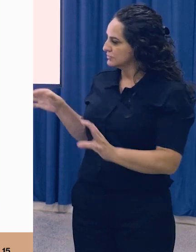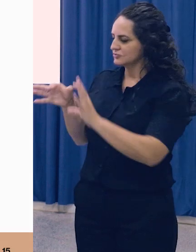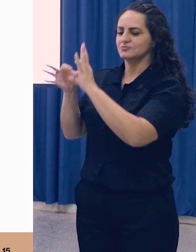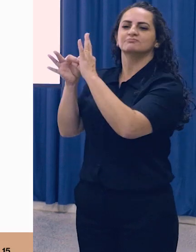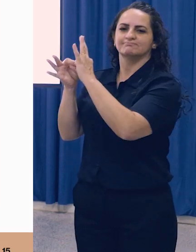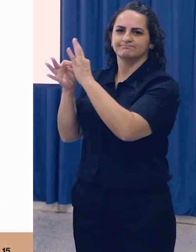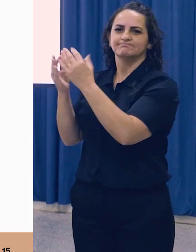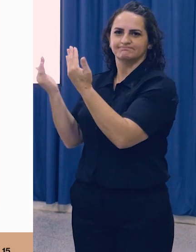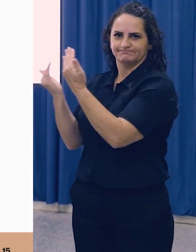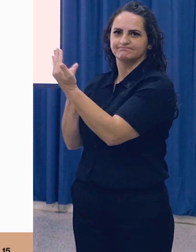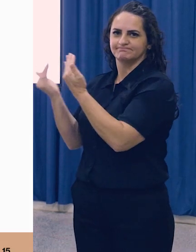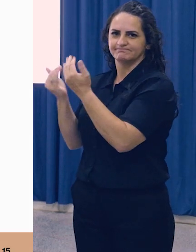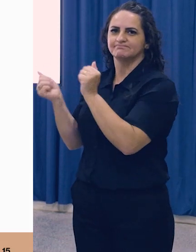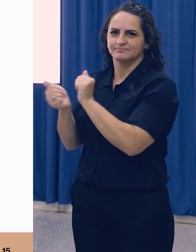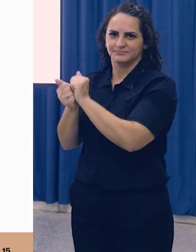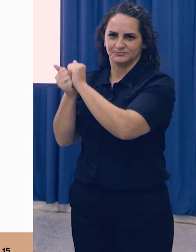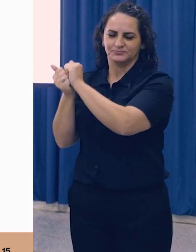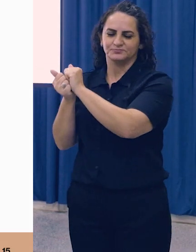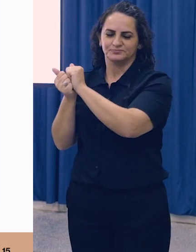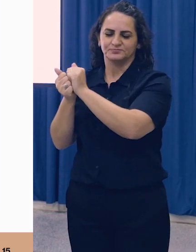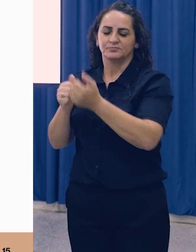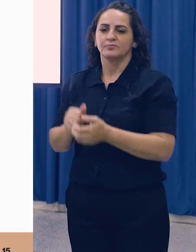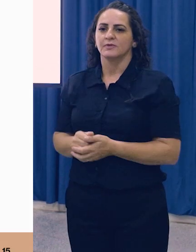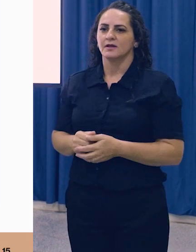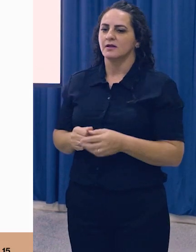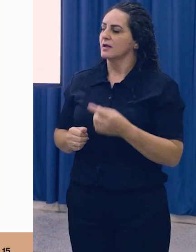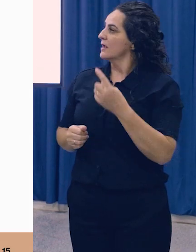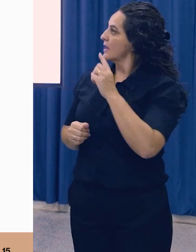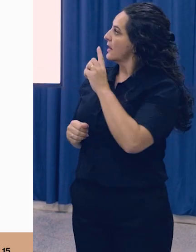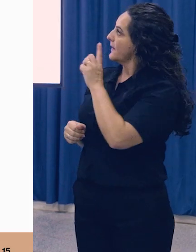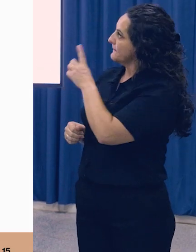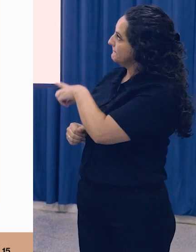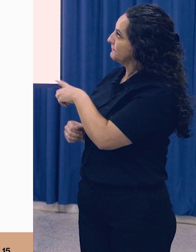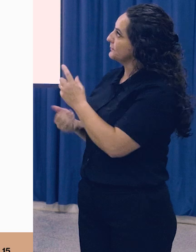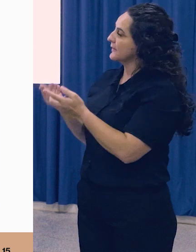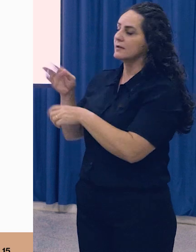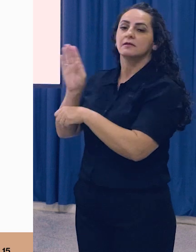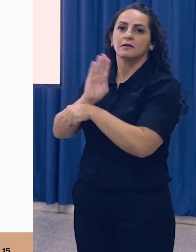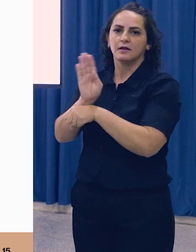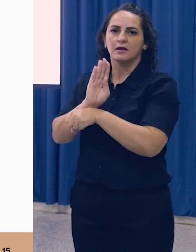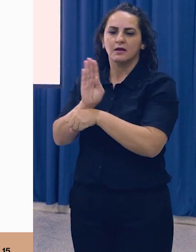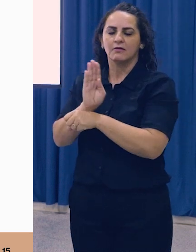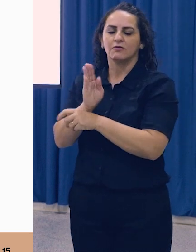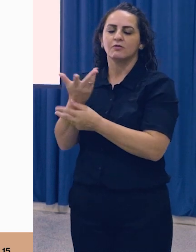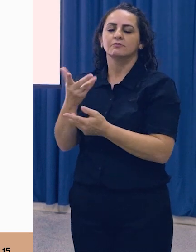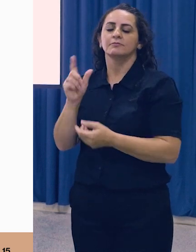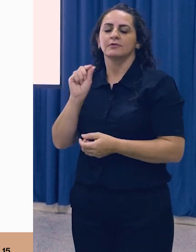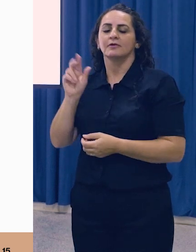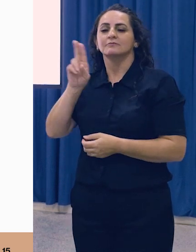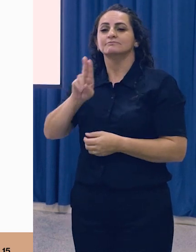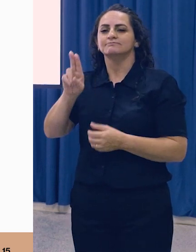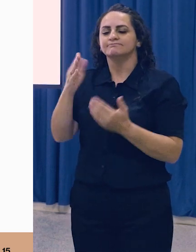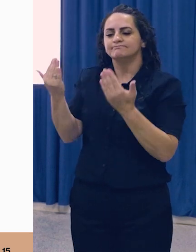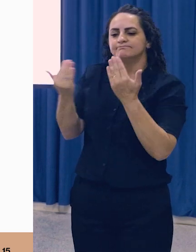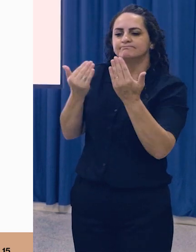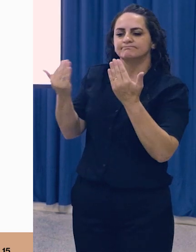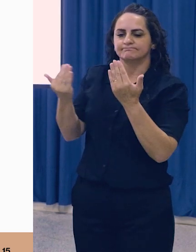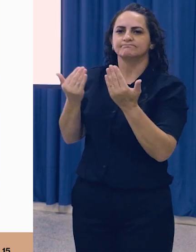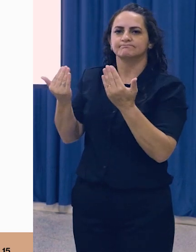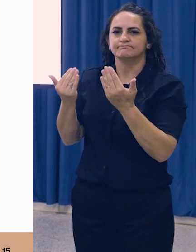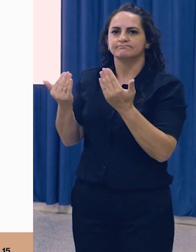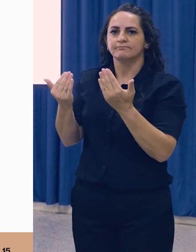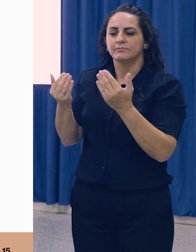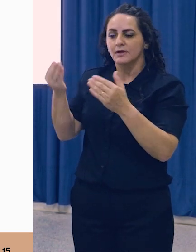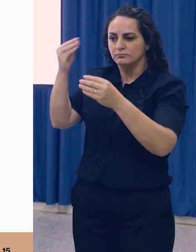gente analisou esse filme. Nesse filme, nessa estratégia, aliás, a gente analisou que eram utilizados muitas postagens